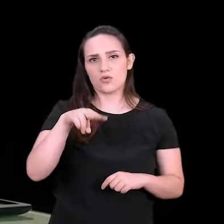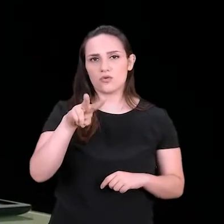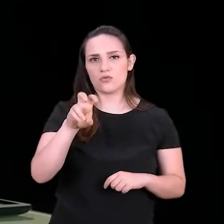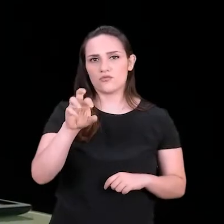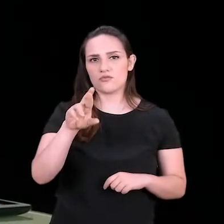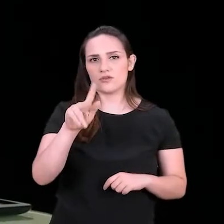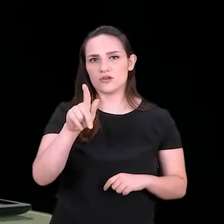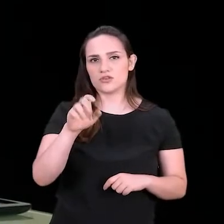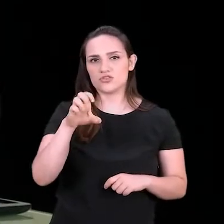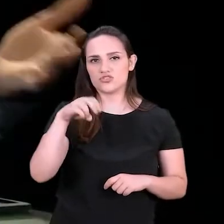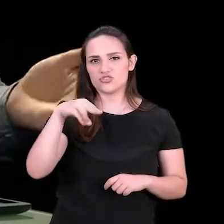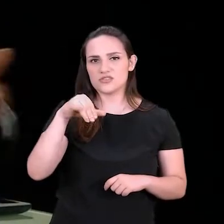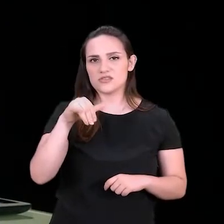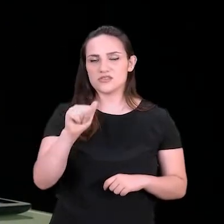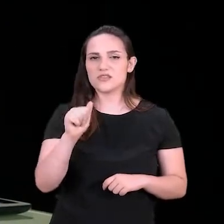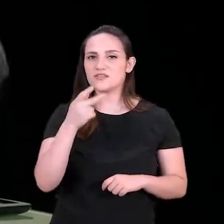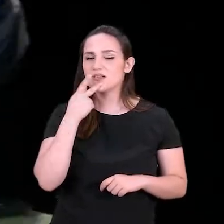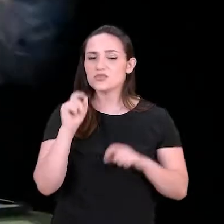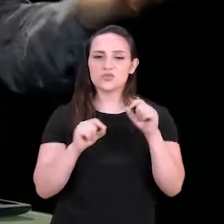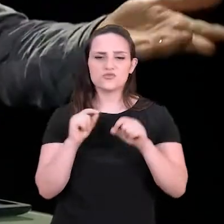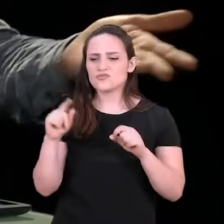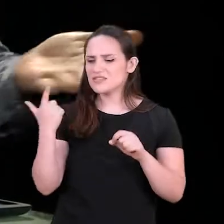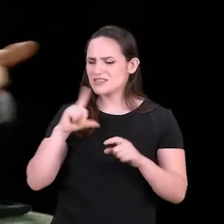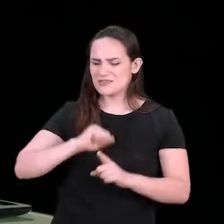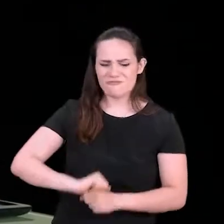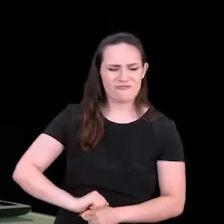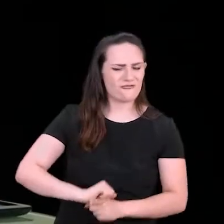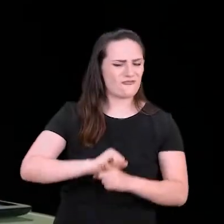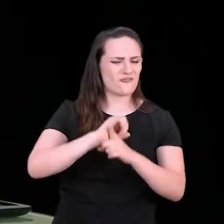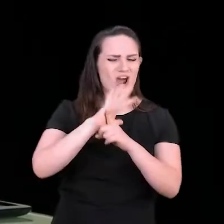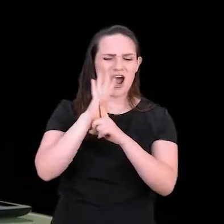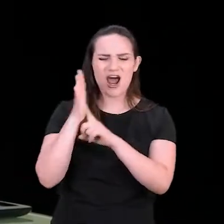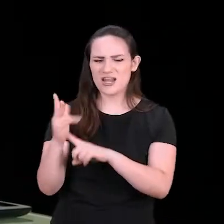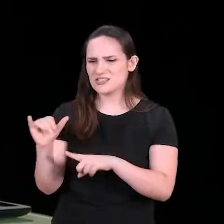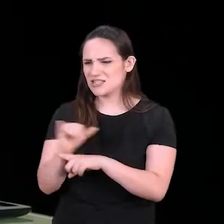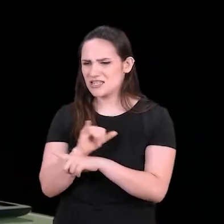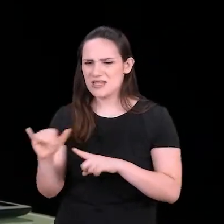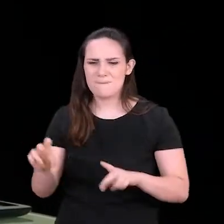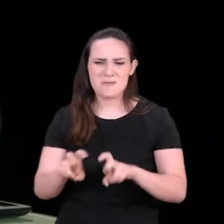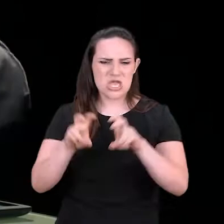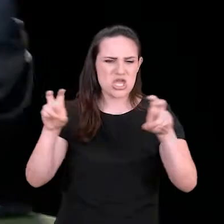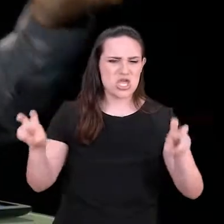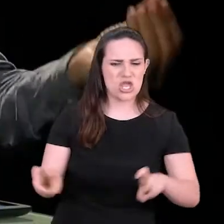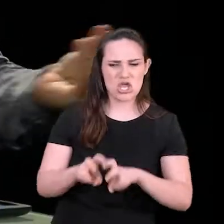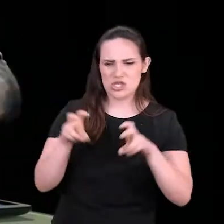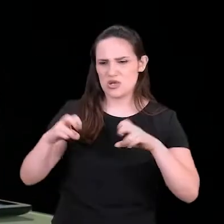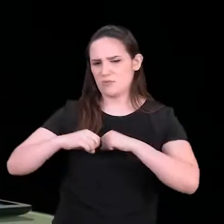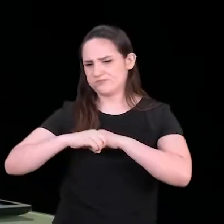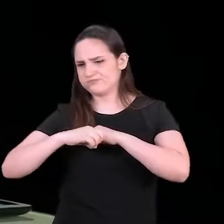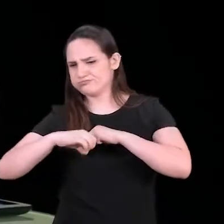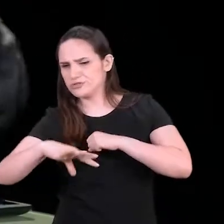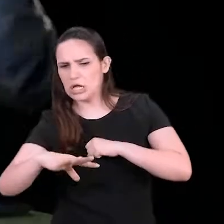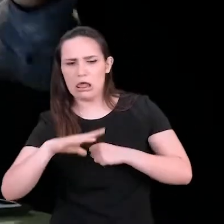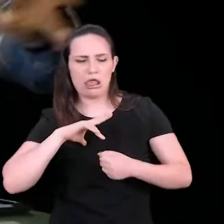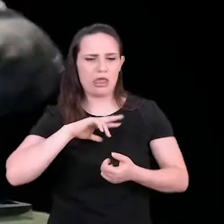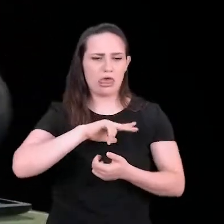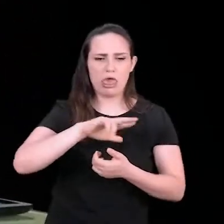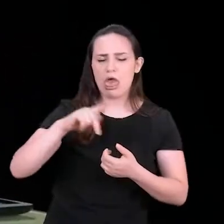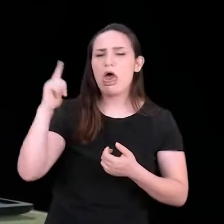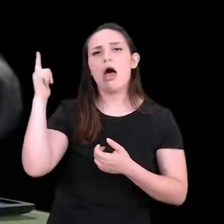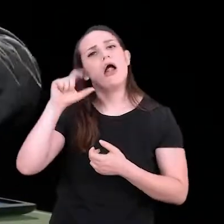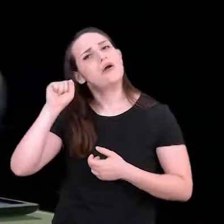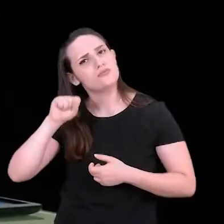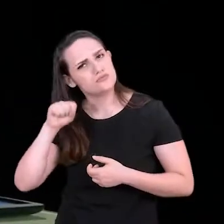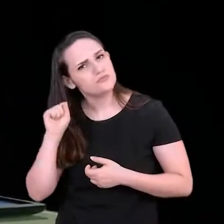lá com o professor Henry Jenkins, ele fala das possibilidades de você ter múltiplas plataformas de mídia e